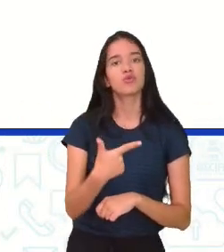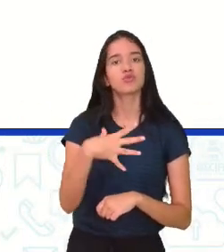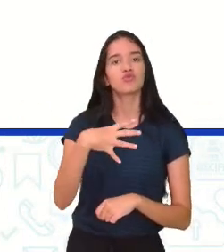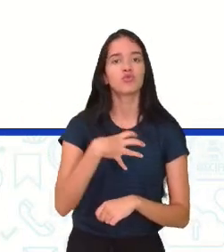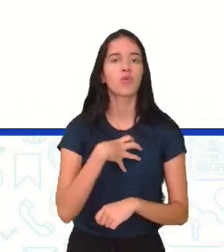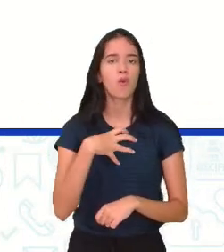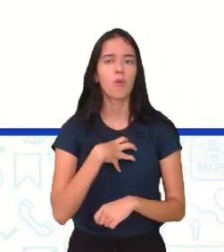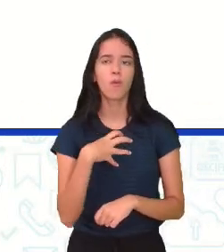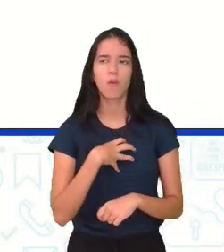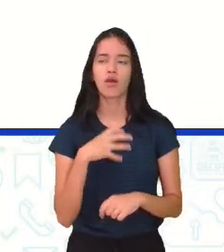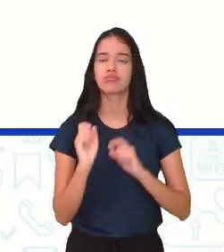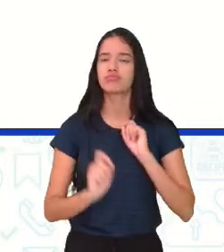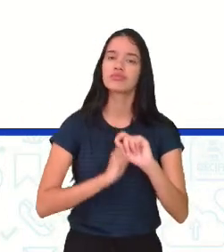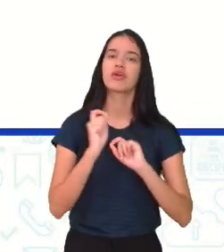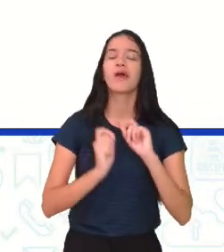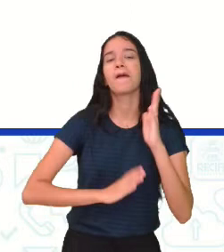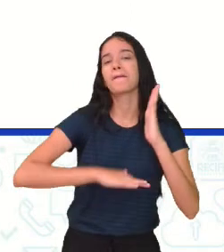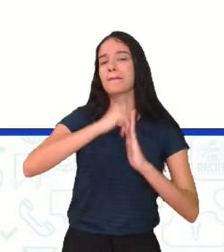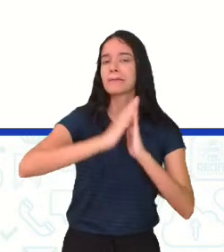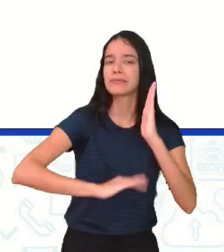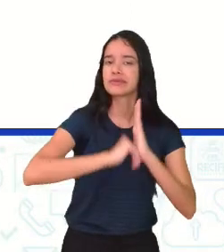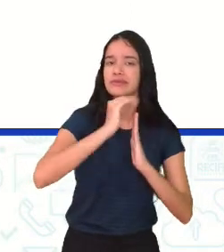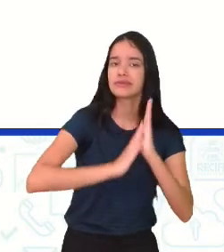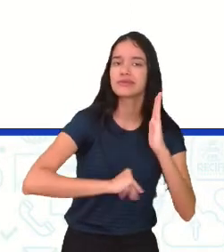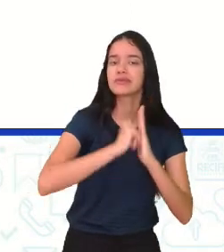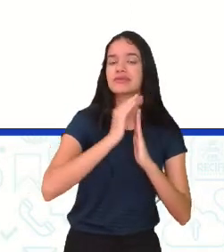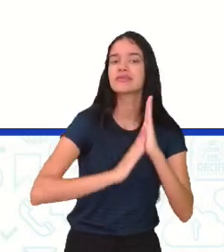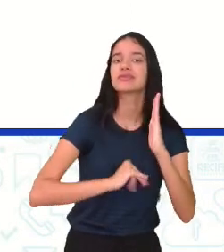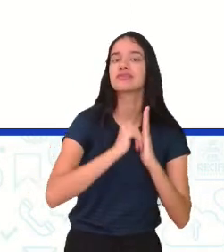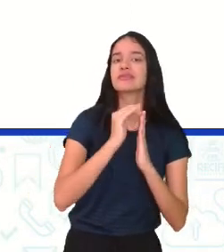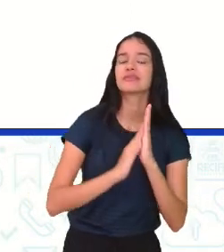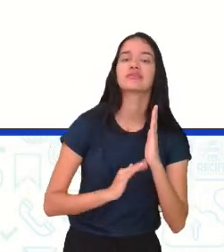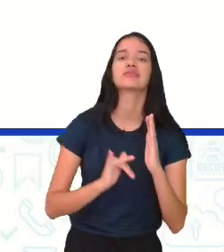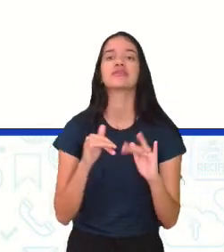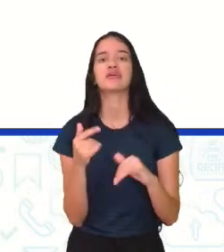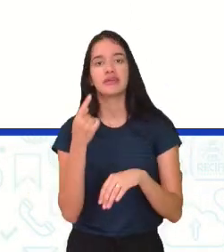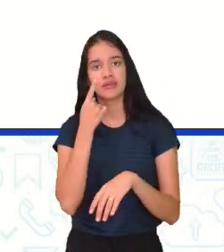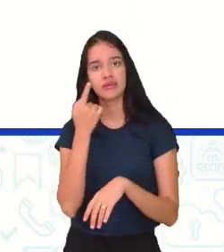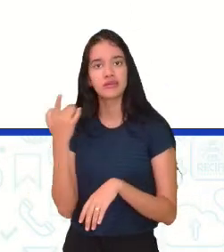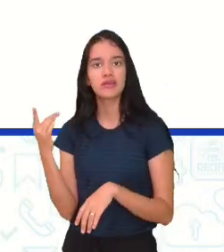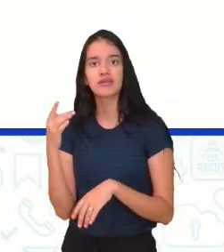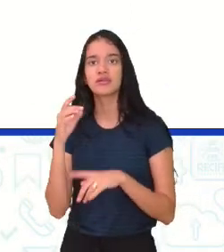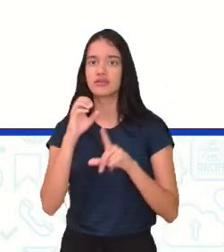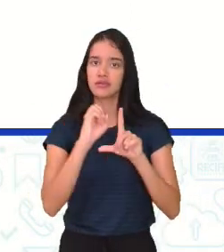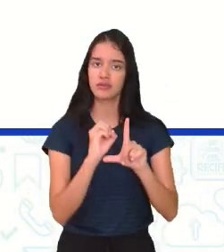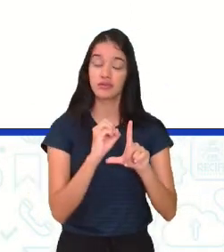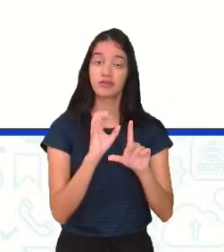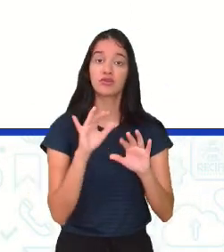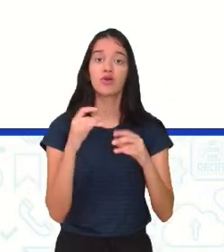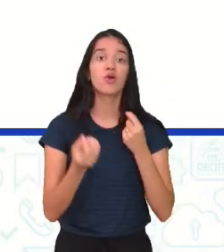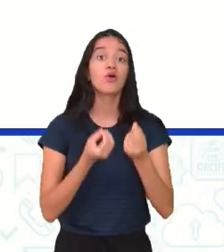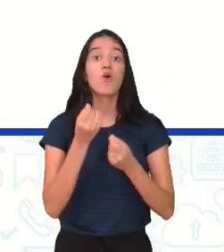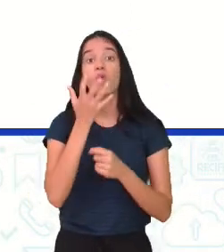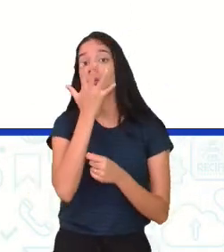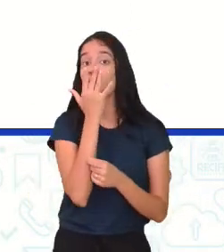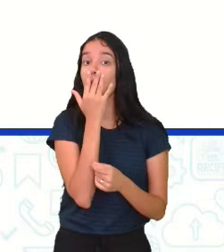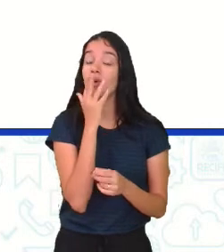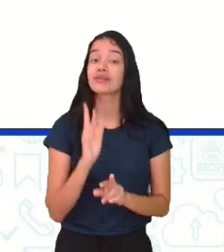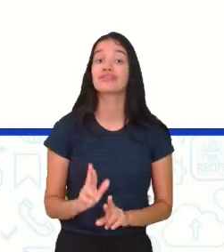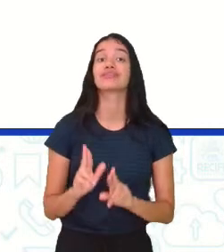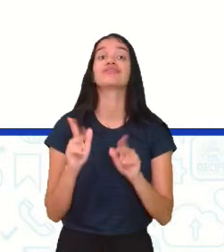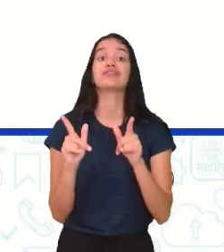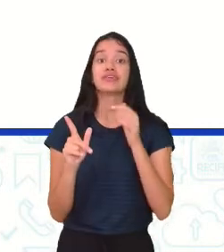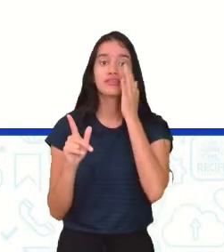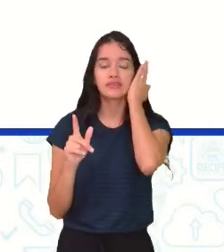maneiras de pintar esse quadrado e esse círculo aí com cores